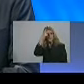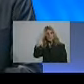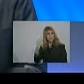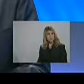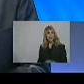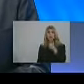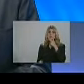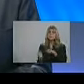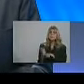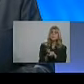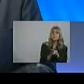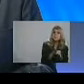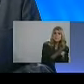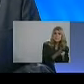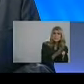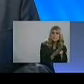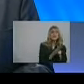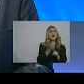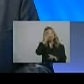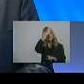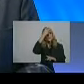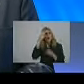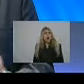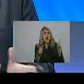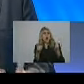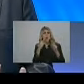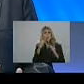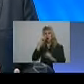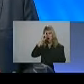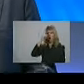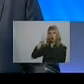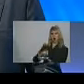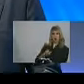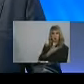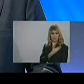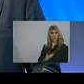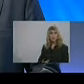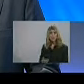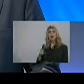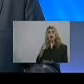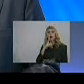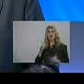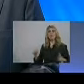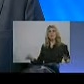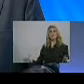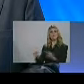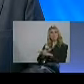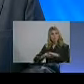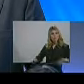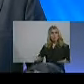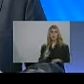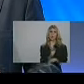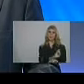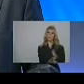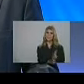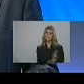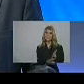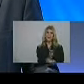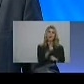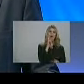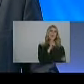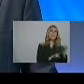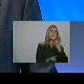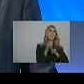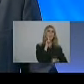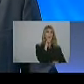pesquisa e decidiu que a ordem pública era impopular e esvaziou a Guarda Municipal